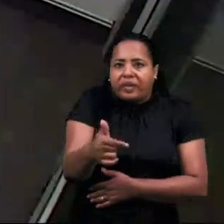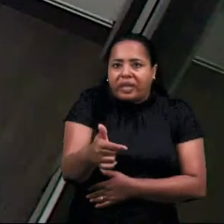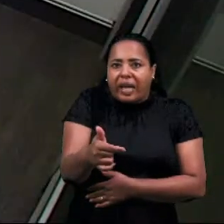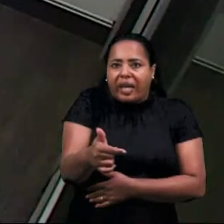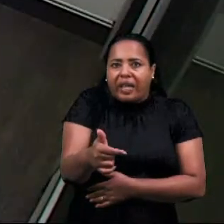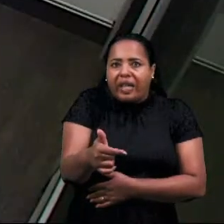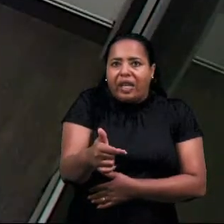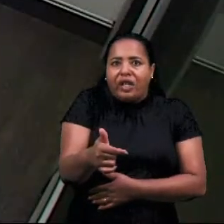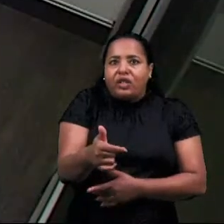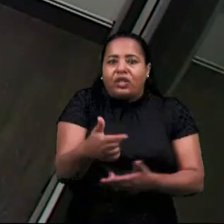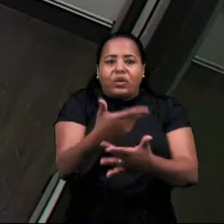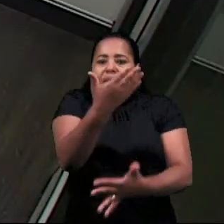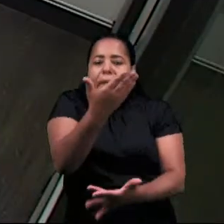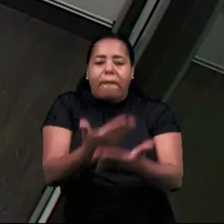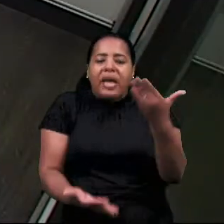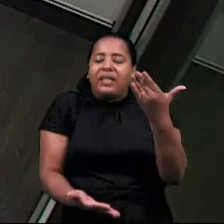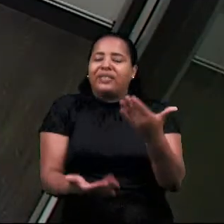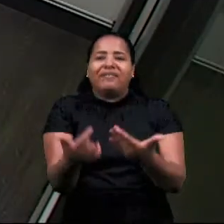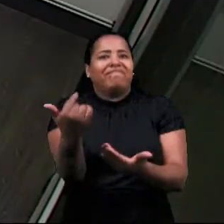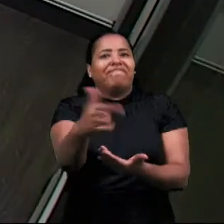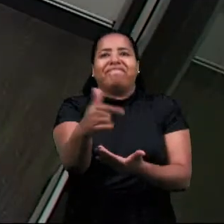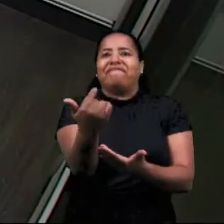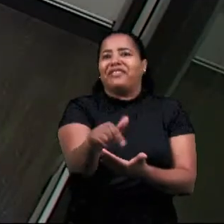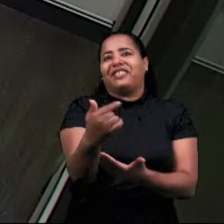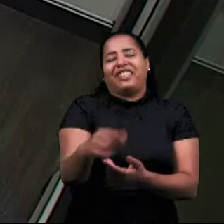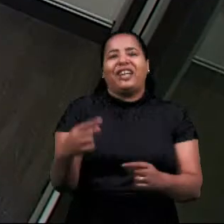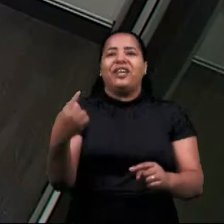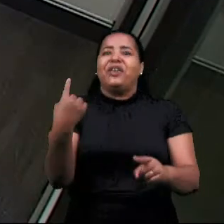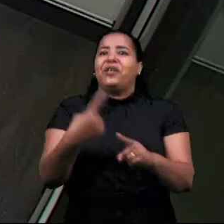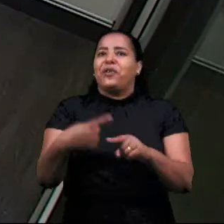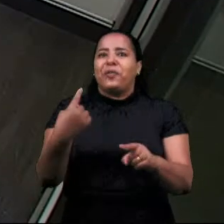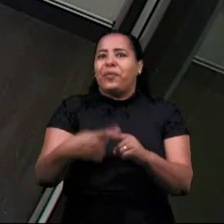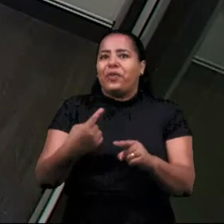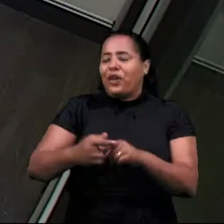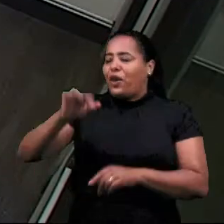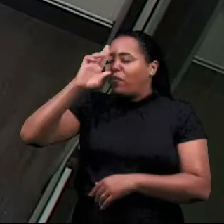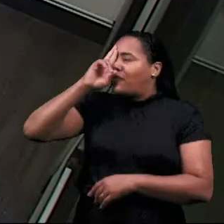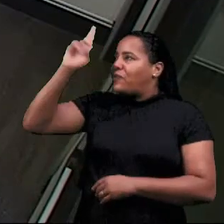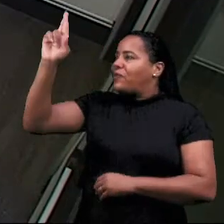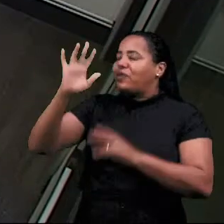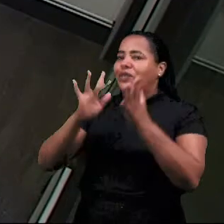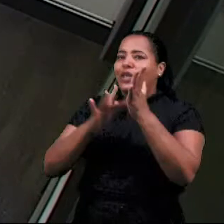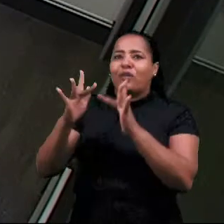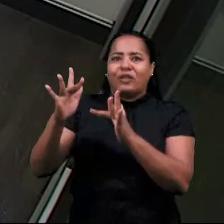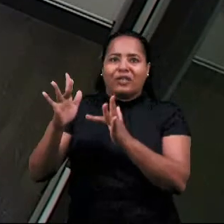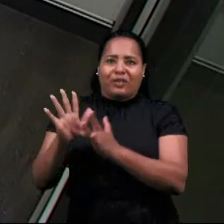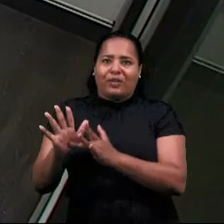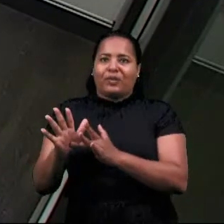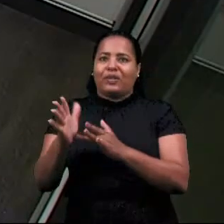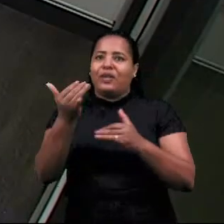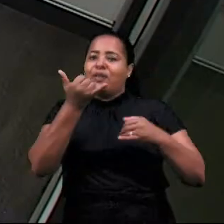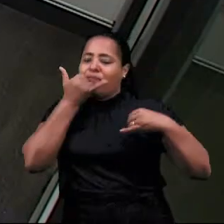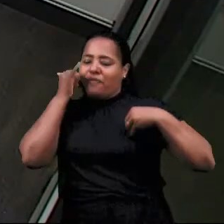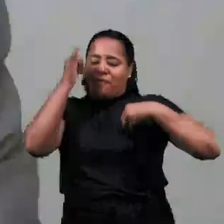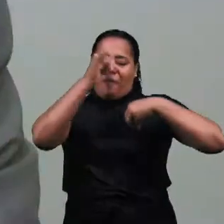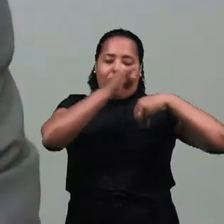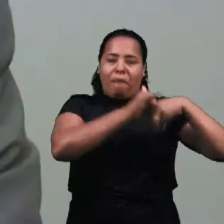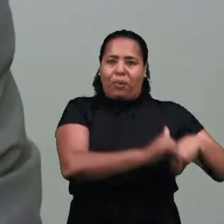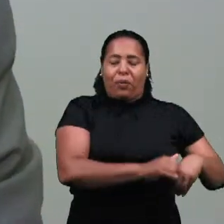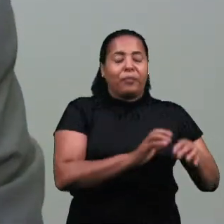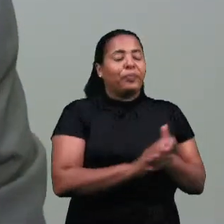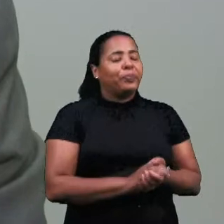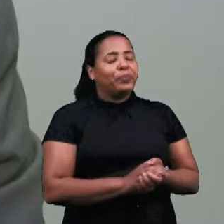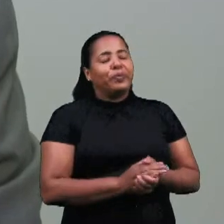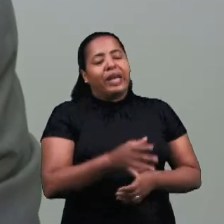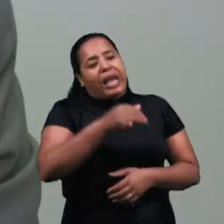causa perdida. Não tem, porque ele é a propiciação pelos nossos pecados. E o senhor falou uma coisa muito interessante. Quando o cliente chega